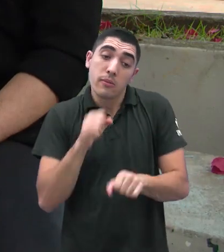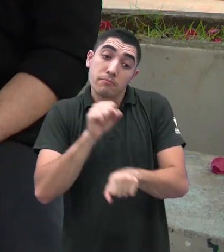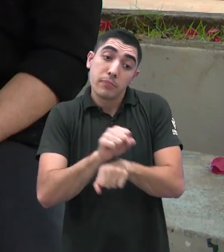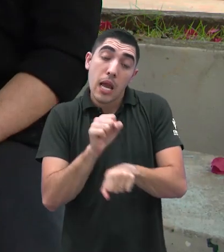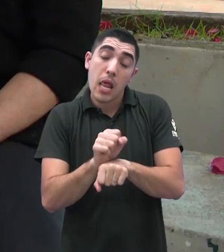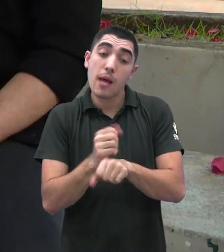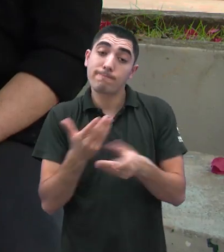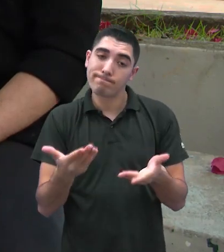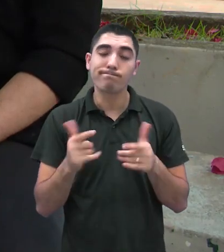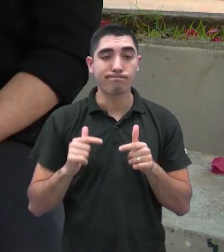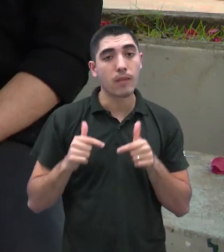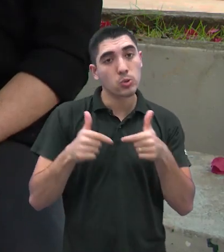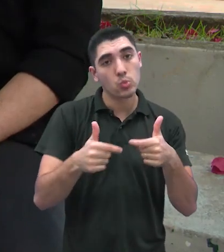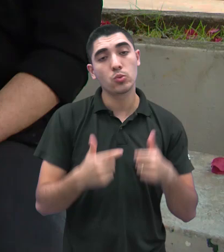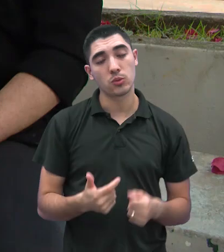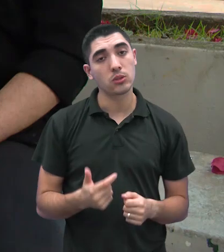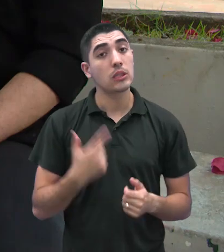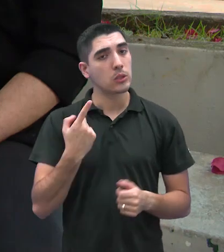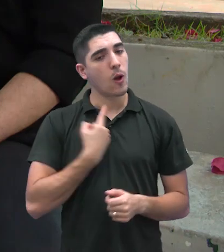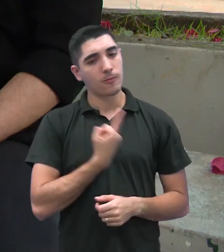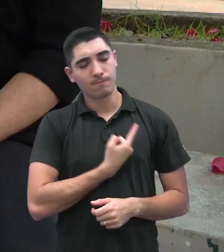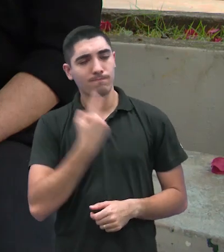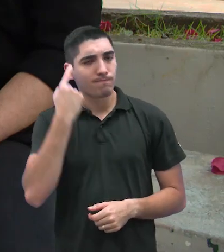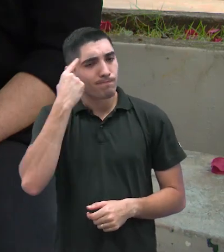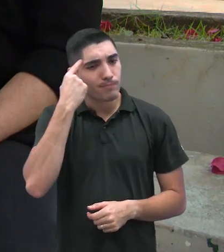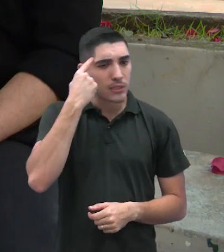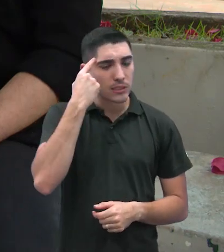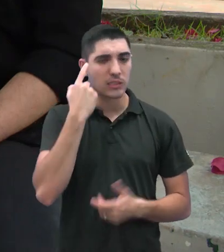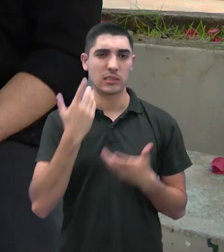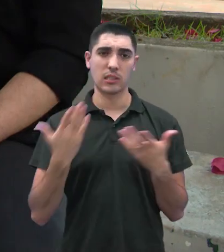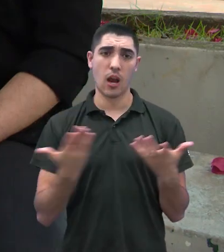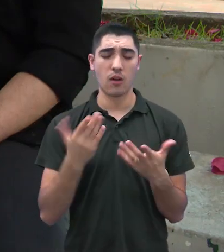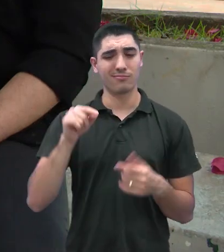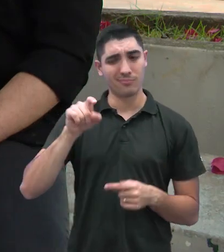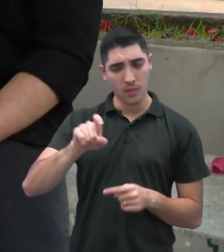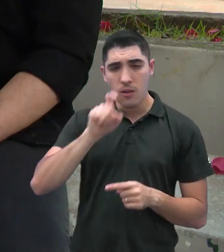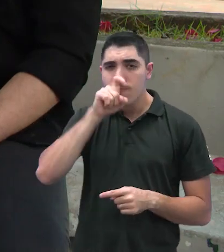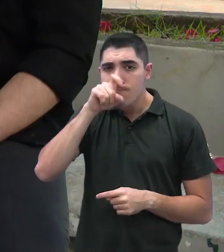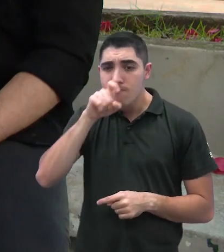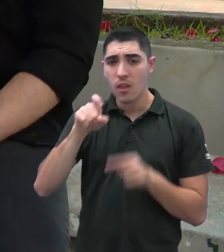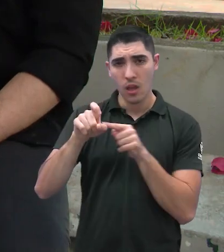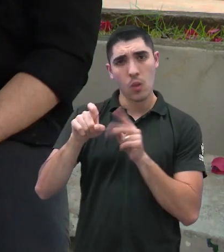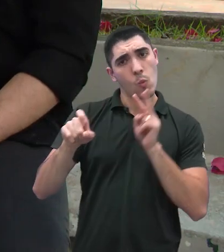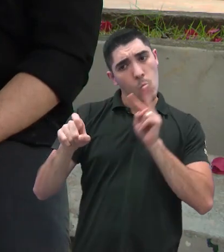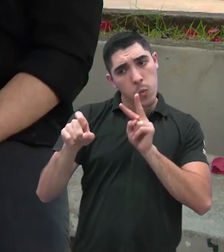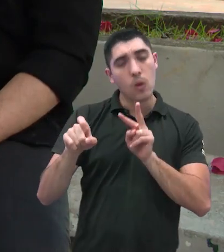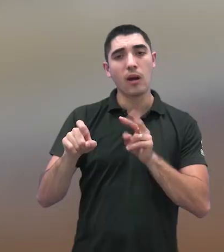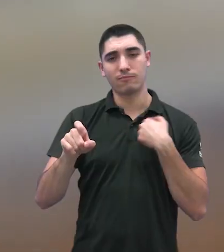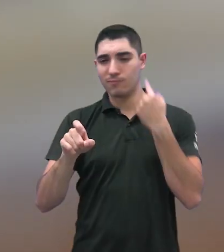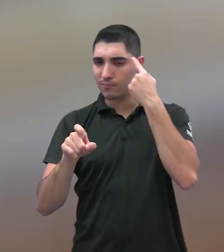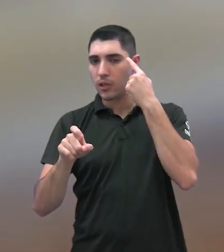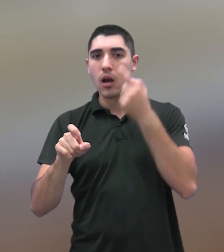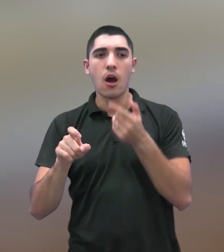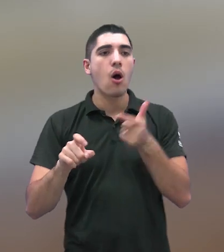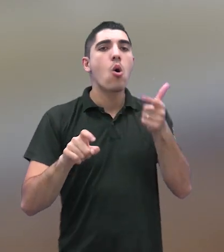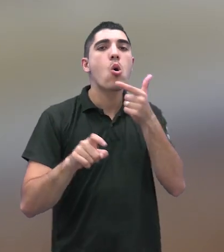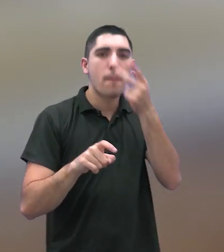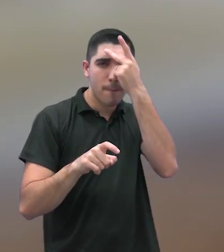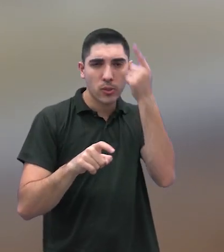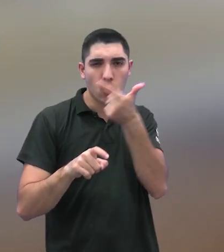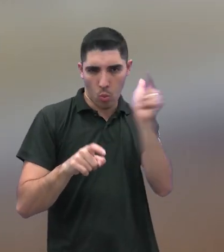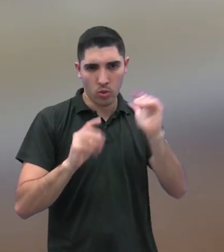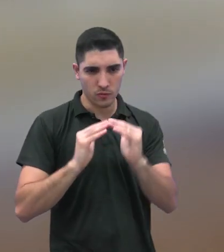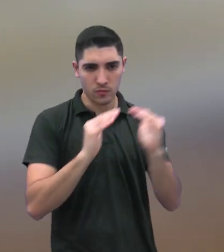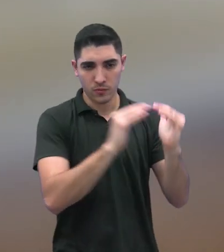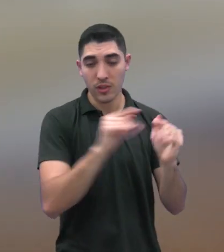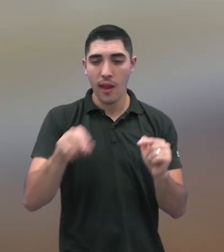gente está aguardando, né? Daí o que a gente pensou logo depois disso, pensar no bem-estar dela. Então primeiro ela ficou recolhida até na casa de um vizinho